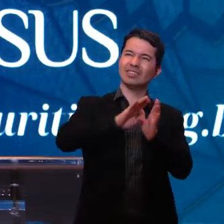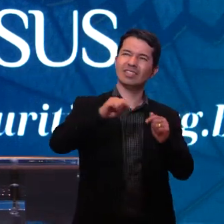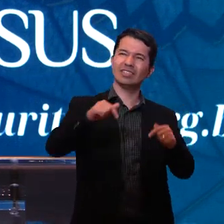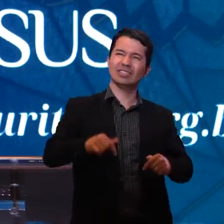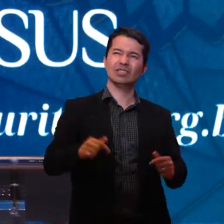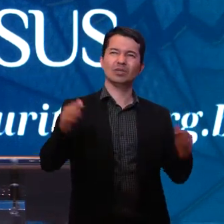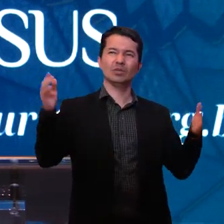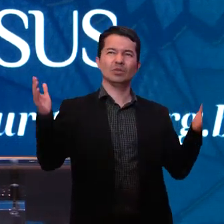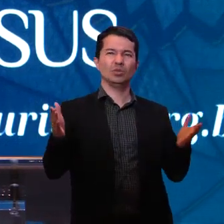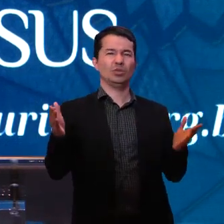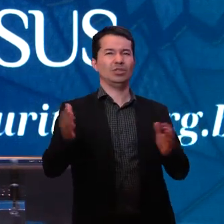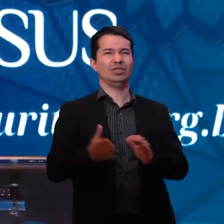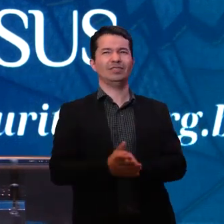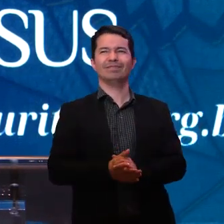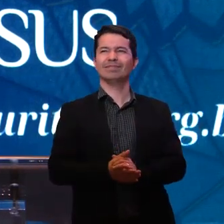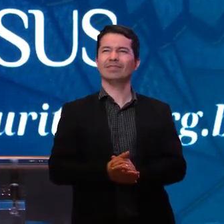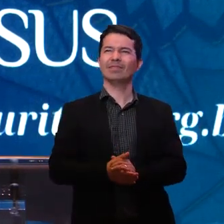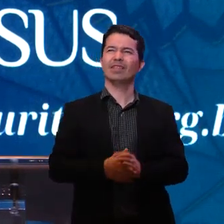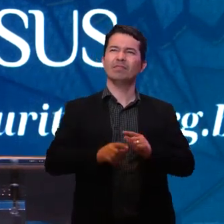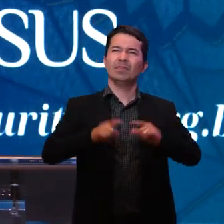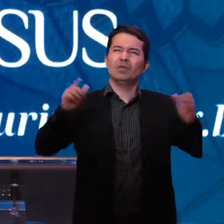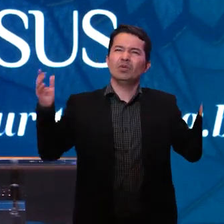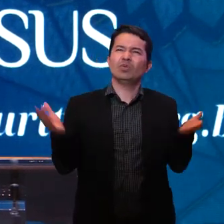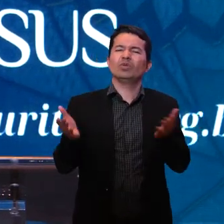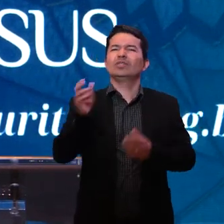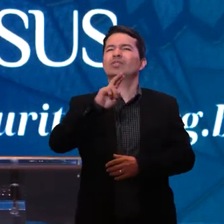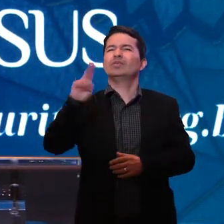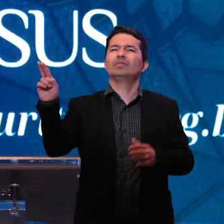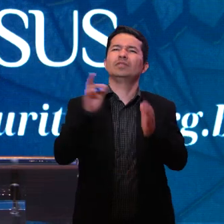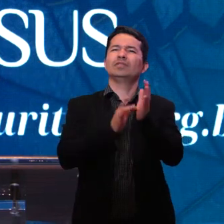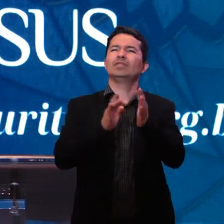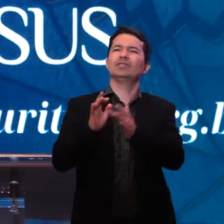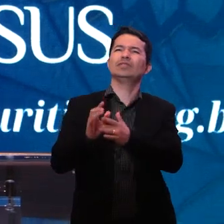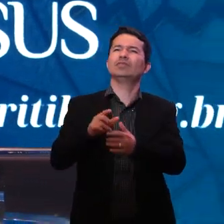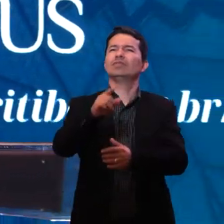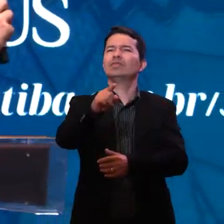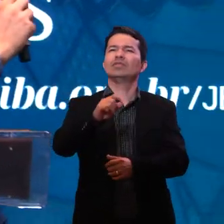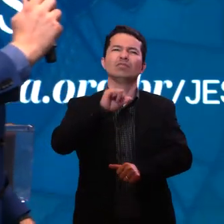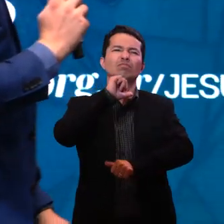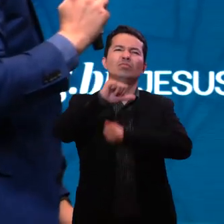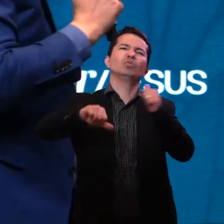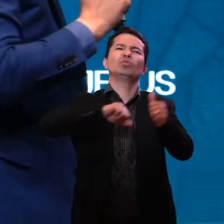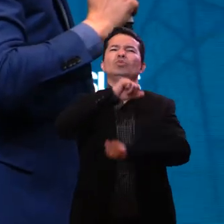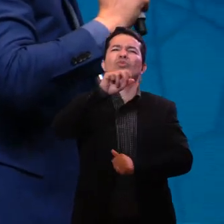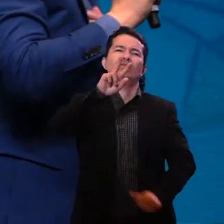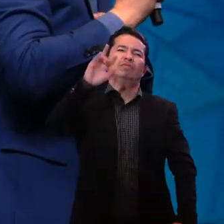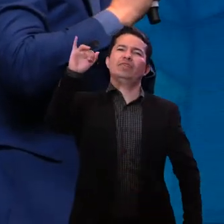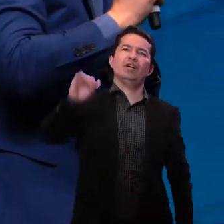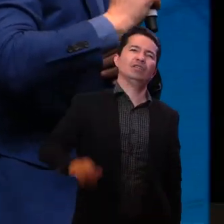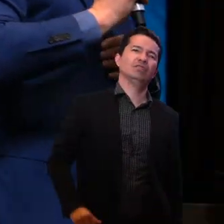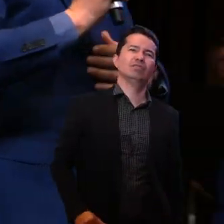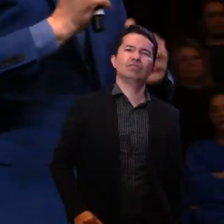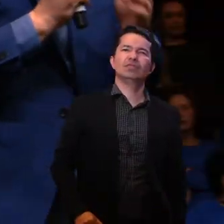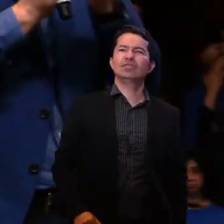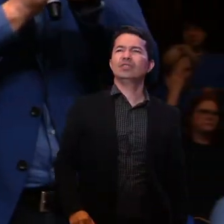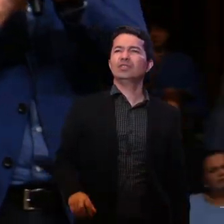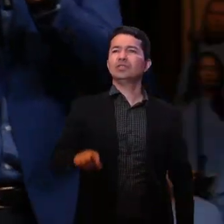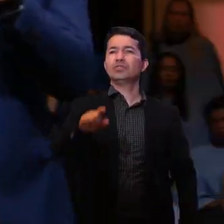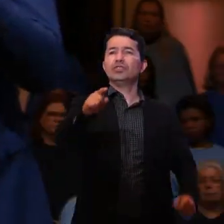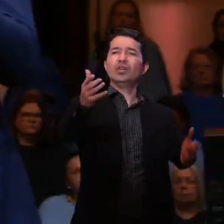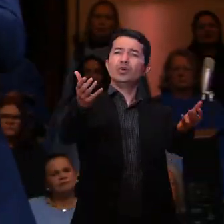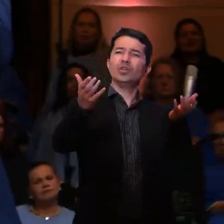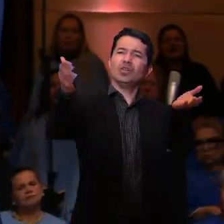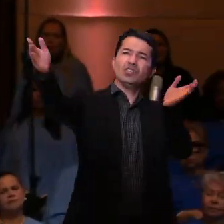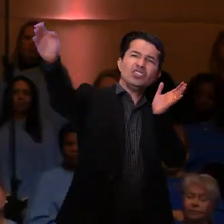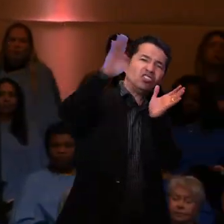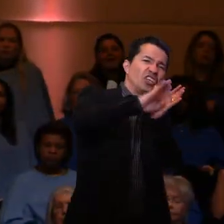voltar diferentes em nome de Jesus. Se hoje você veio neste lugar, só quer dizer: Deus,